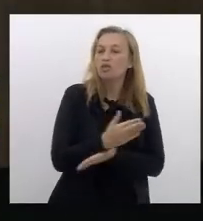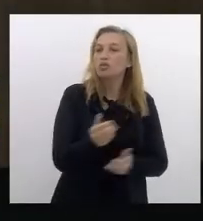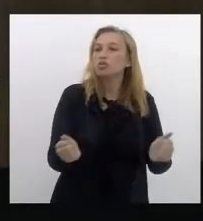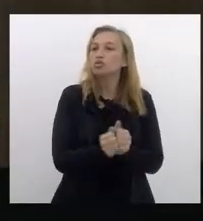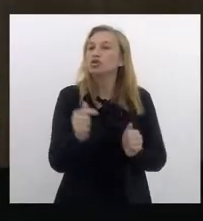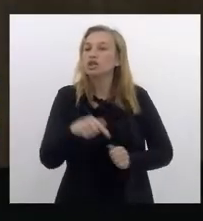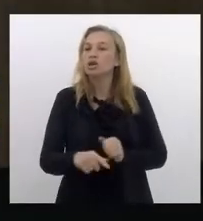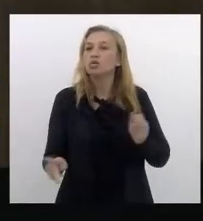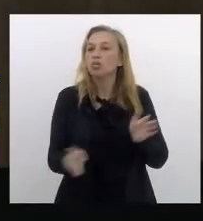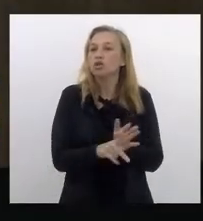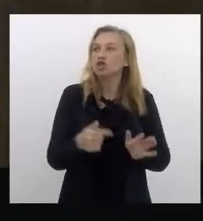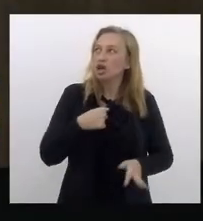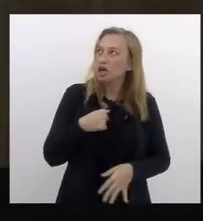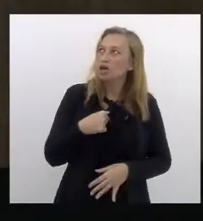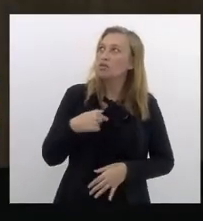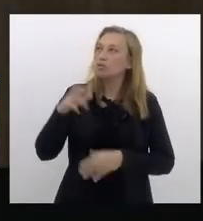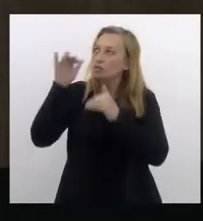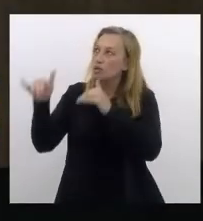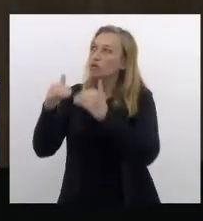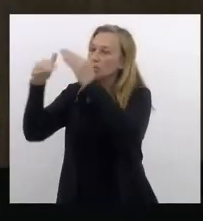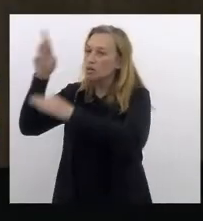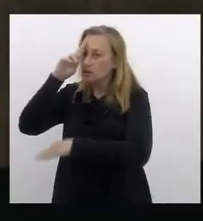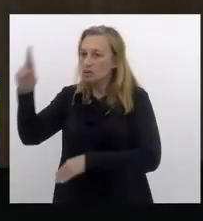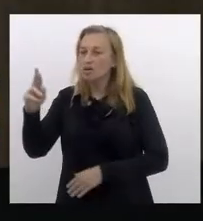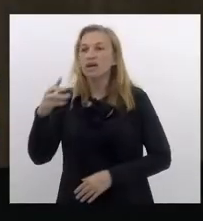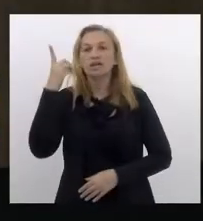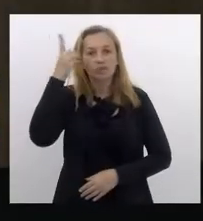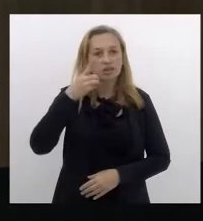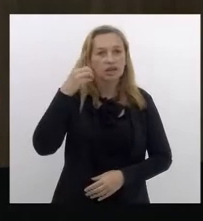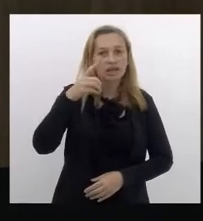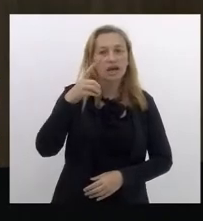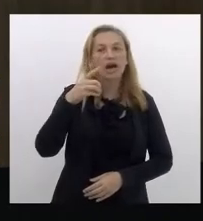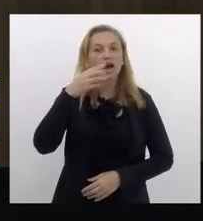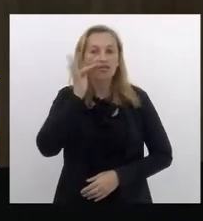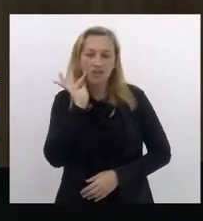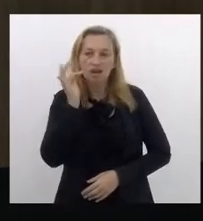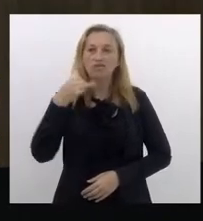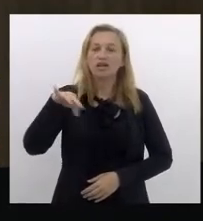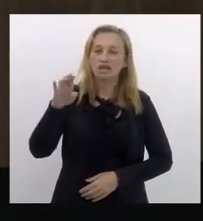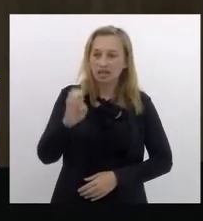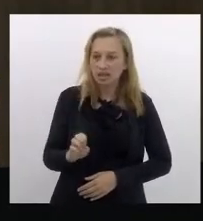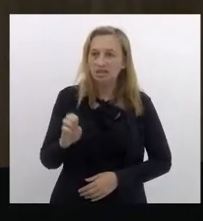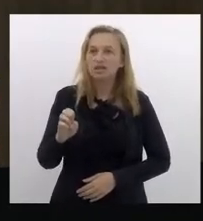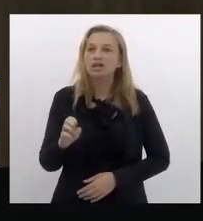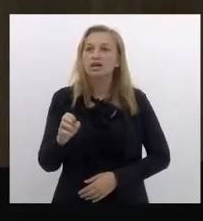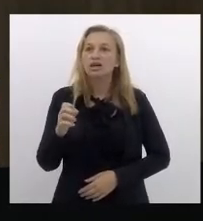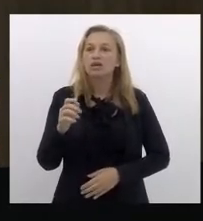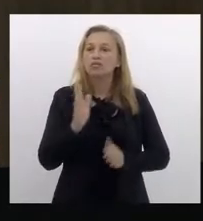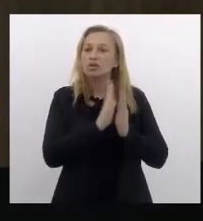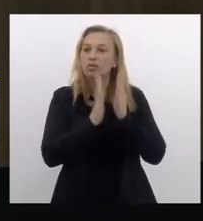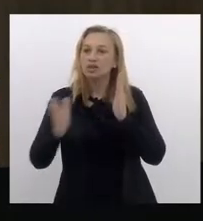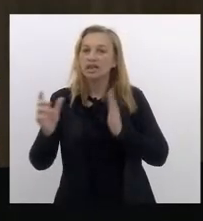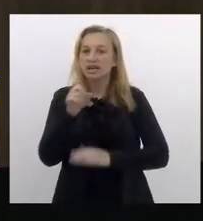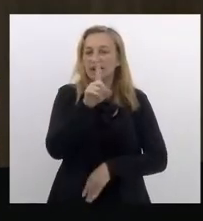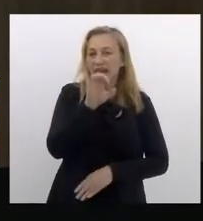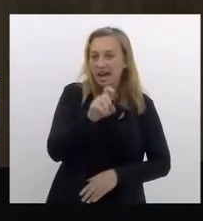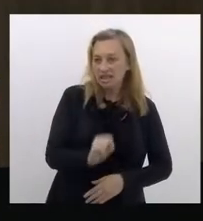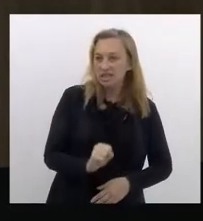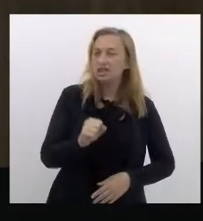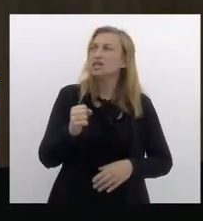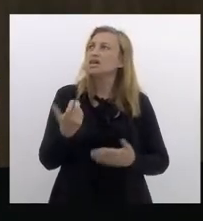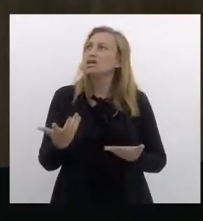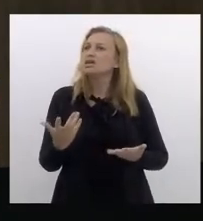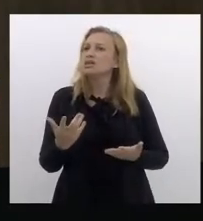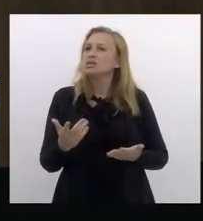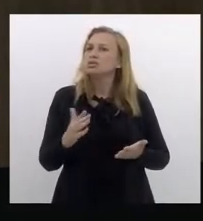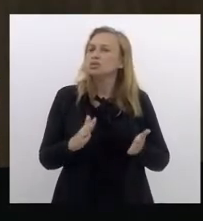um projeto, eu, Vossa Excelência, Flávia, a deputada Adriana Baltazar, sobre a questão das bibliotecas de Mudegaze. Acontece que na